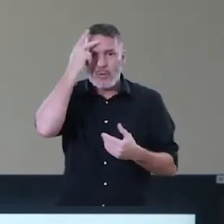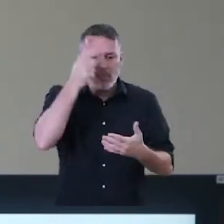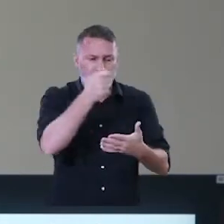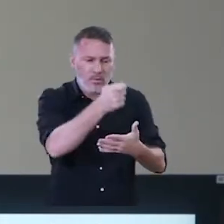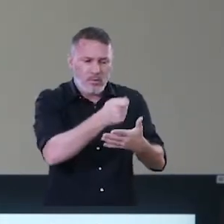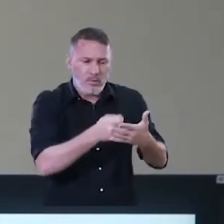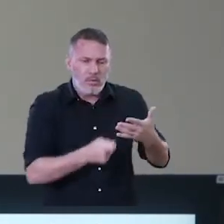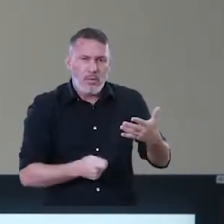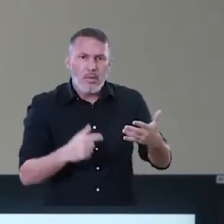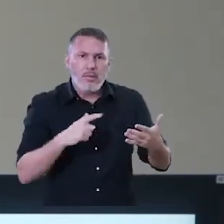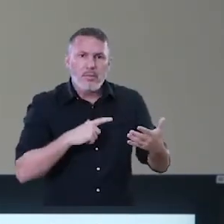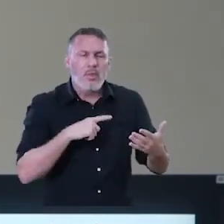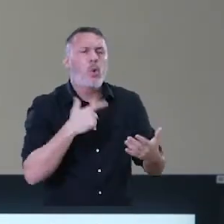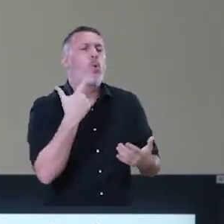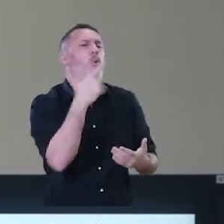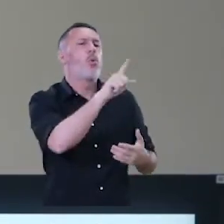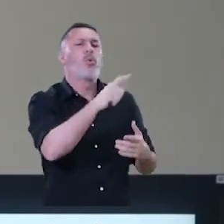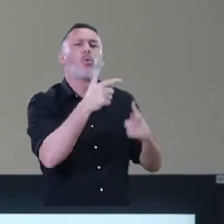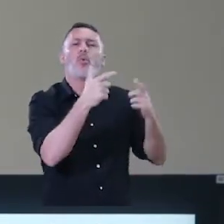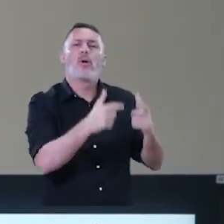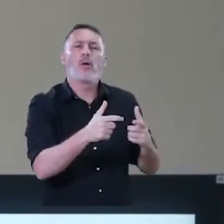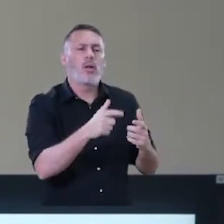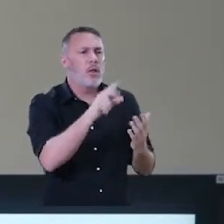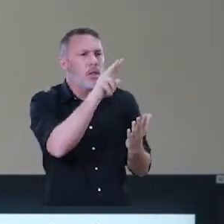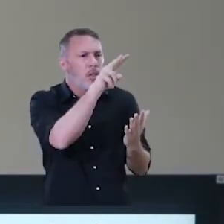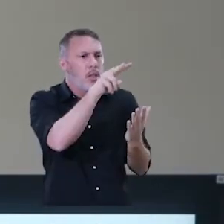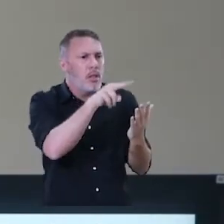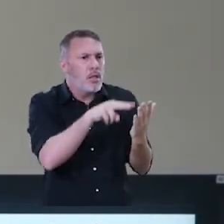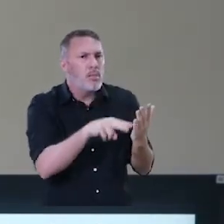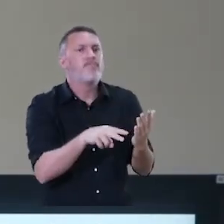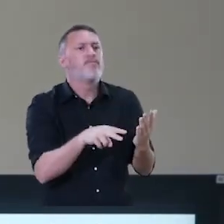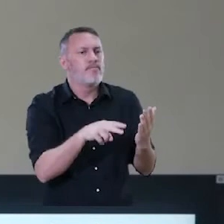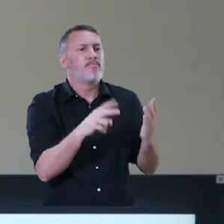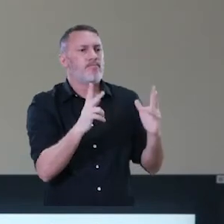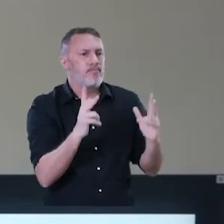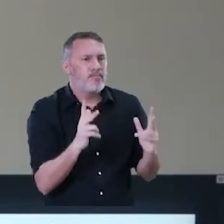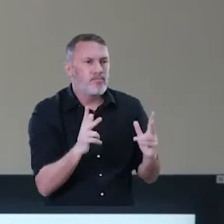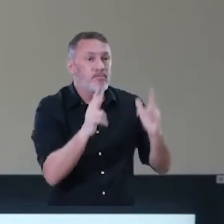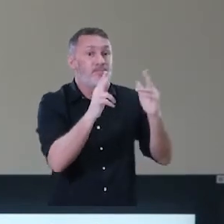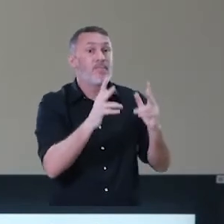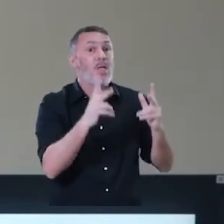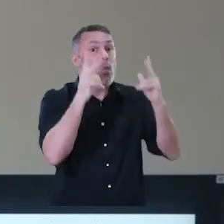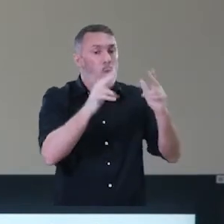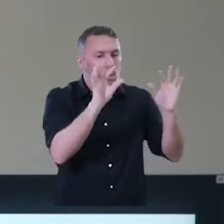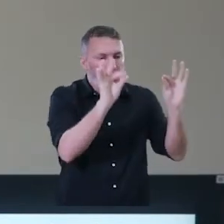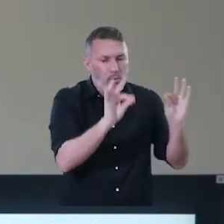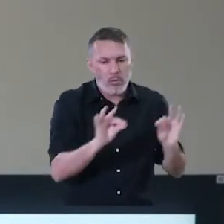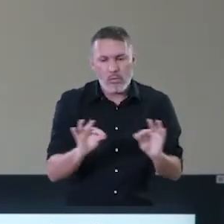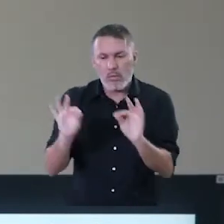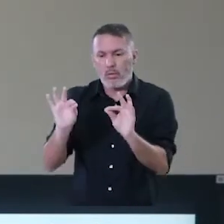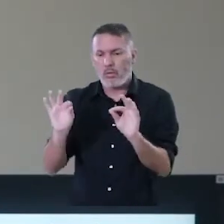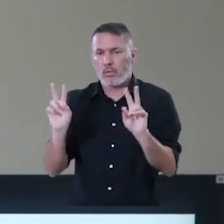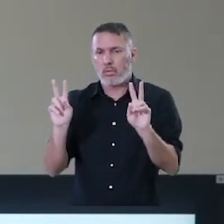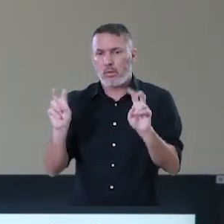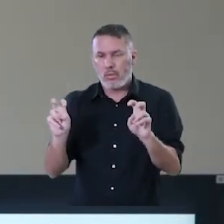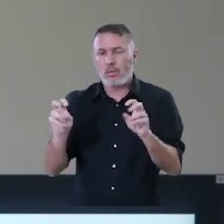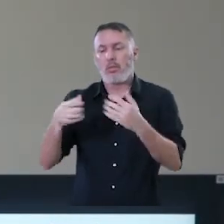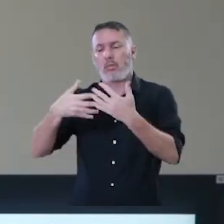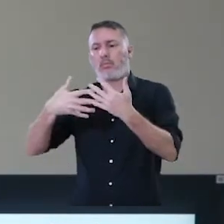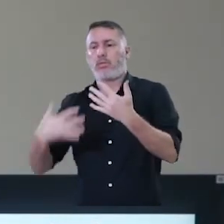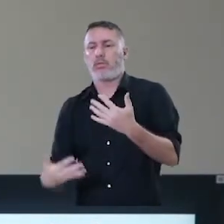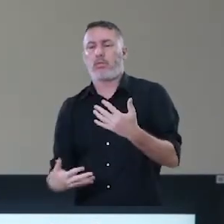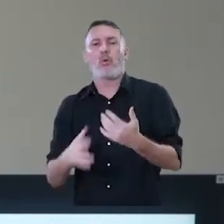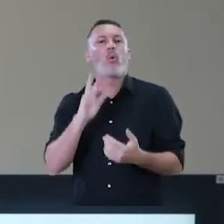uma citação direta aqui, prof. Mas o candidato foi feliz porque realmente sabia o que ele diz,